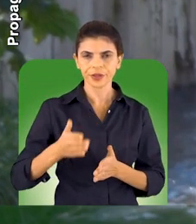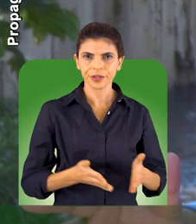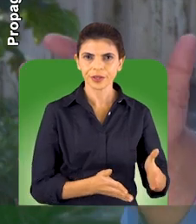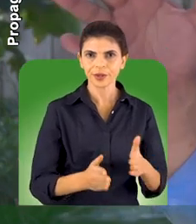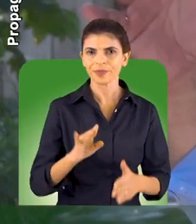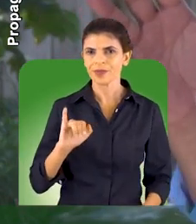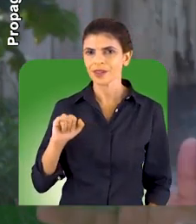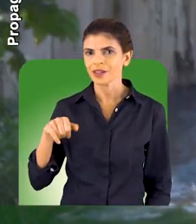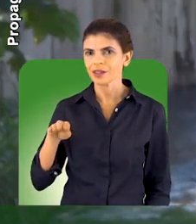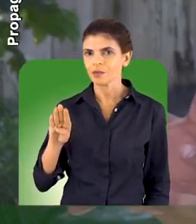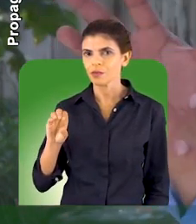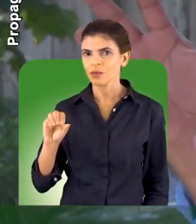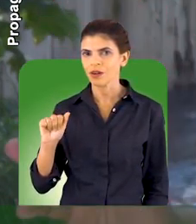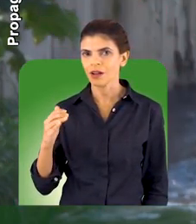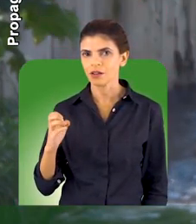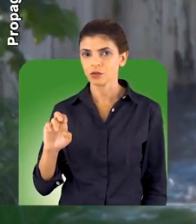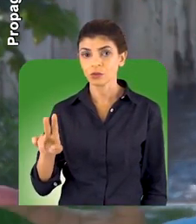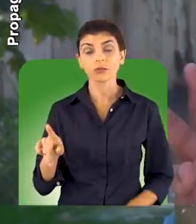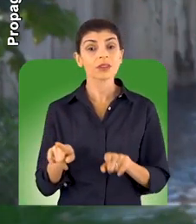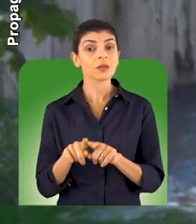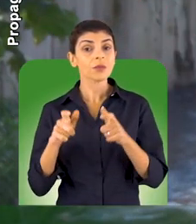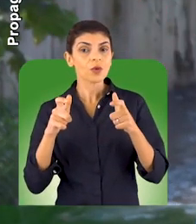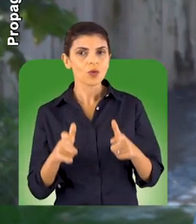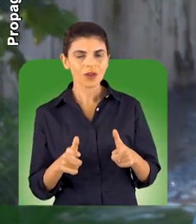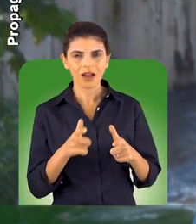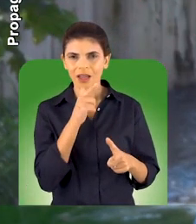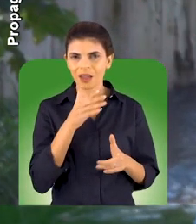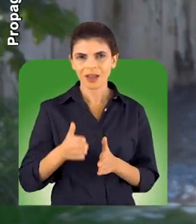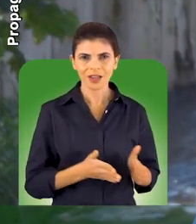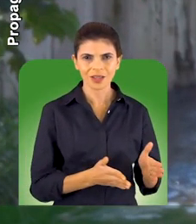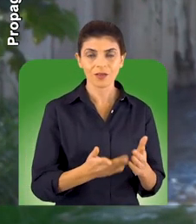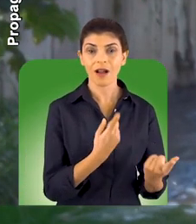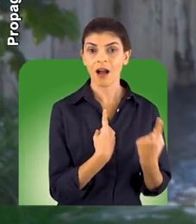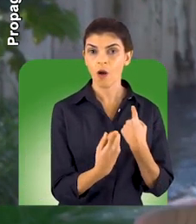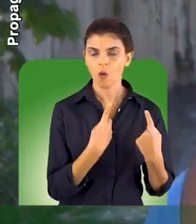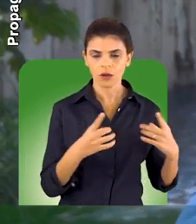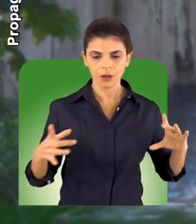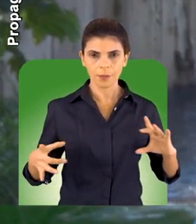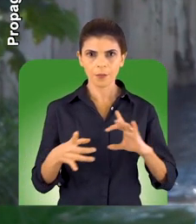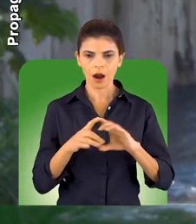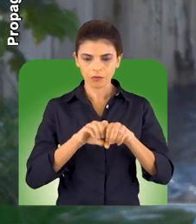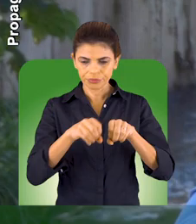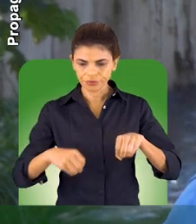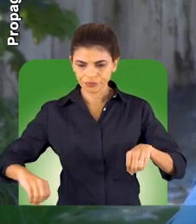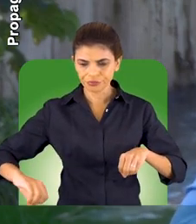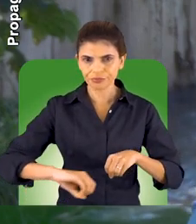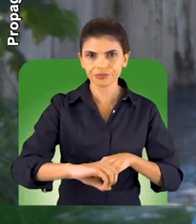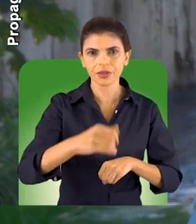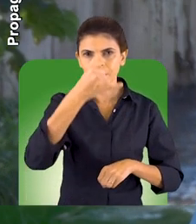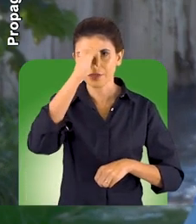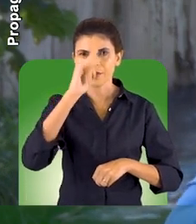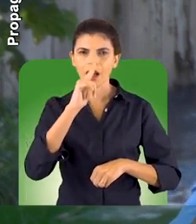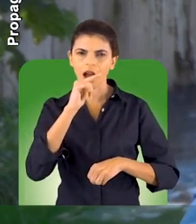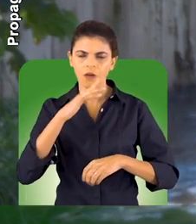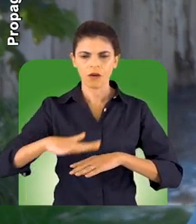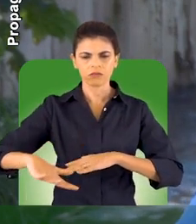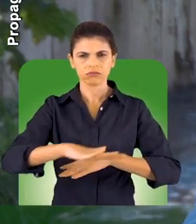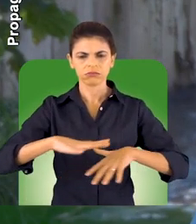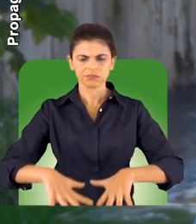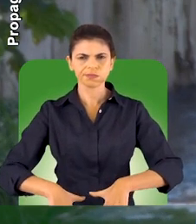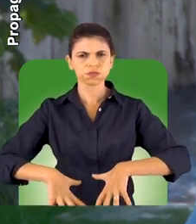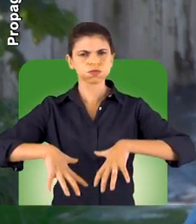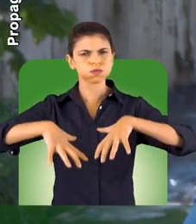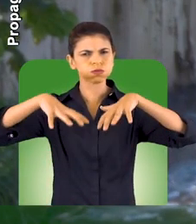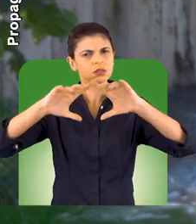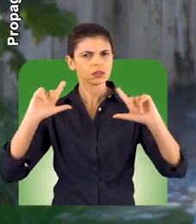dos rios da bacia do Embuaçu e também a bacia do rio Alcântara, para evitar aí as enchentes,